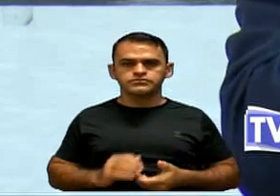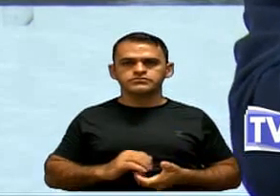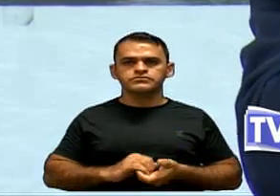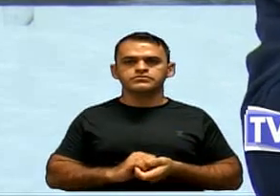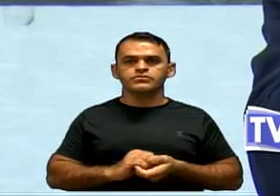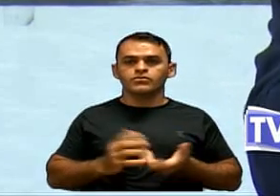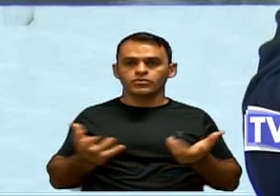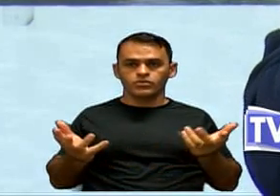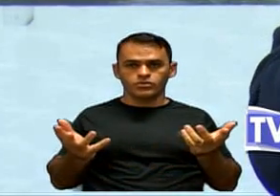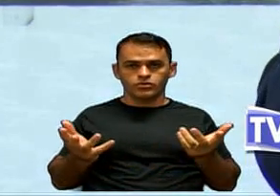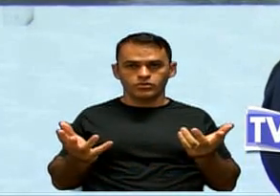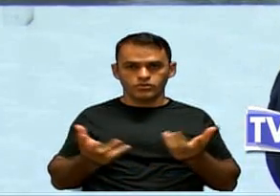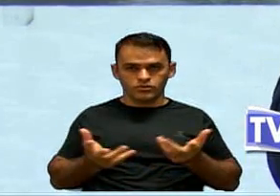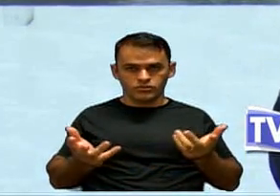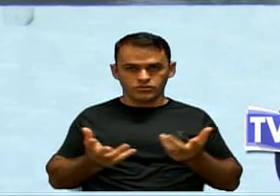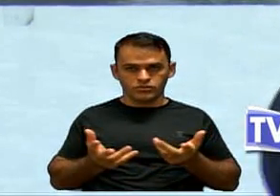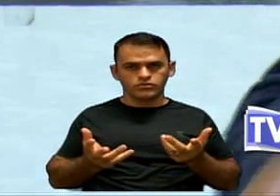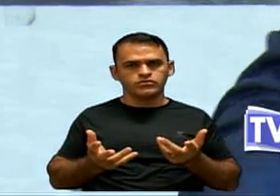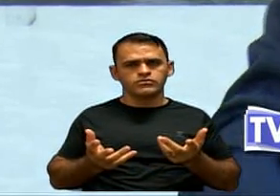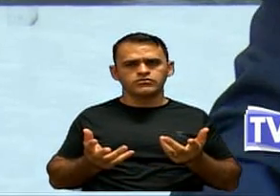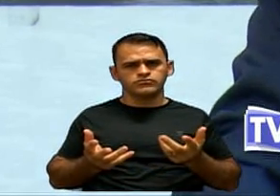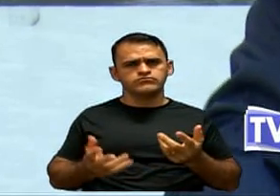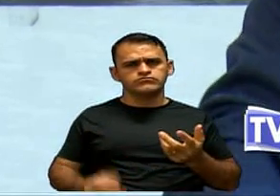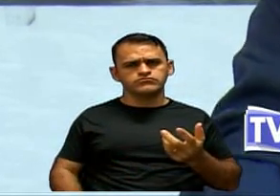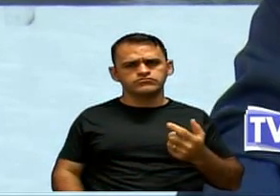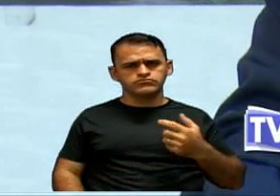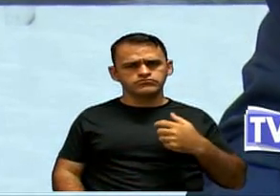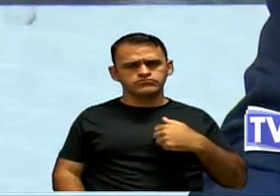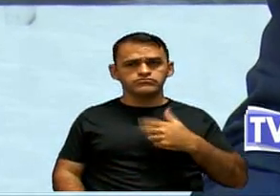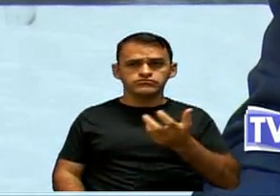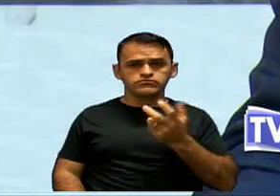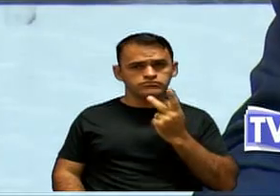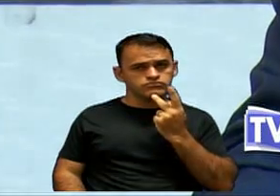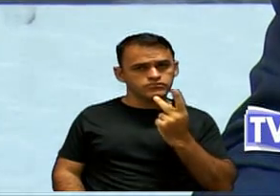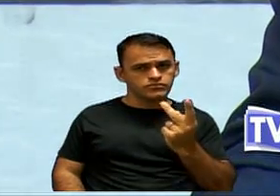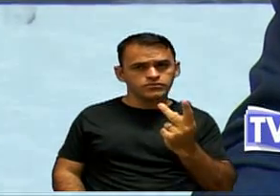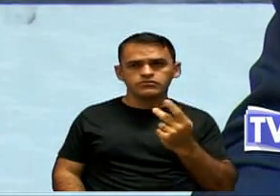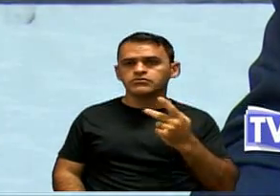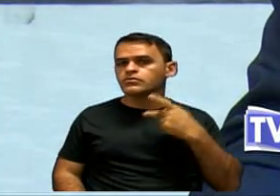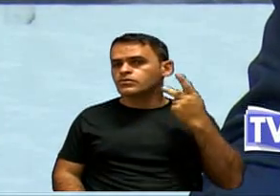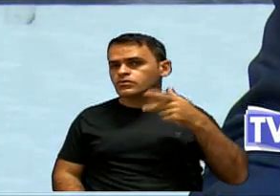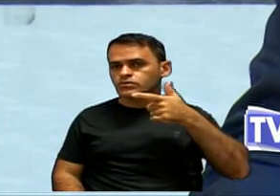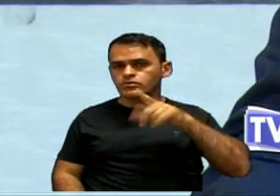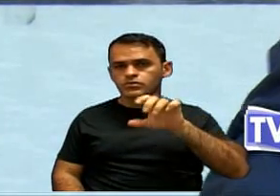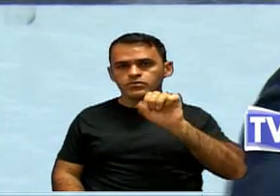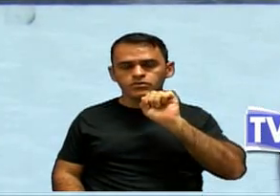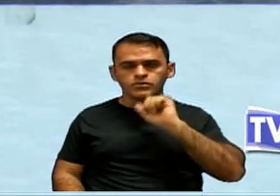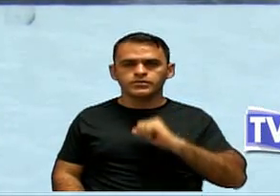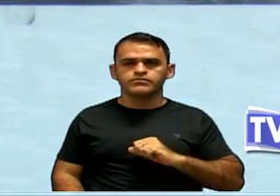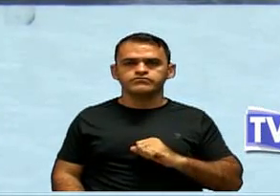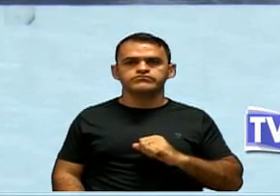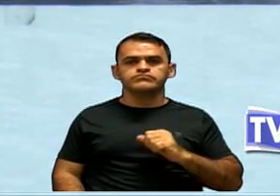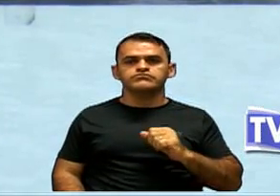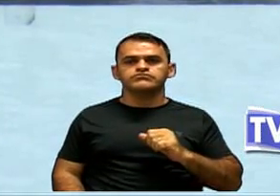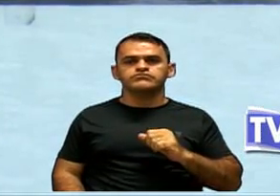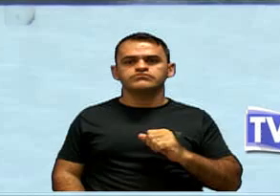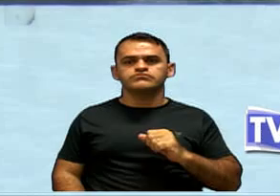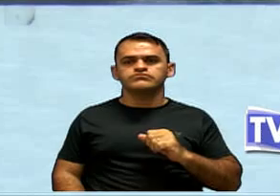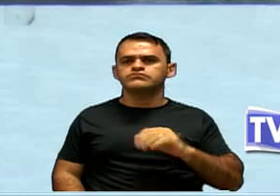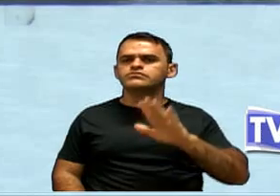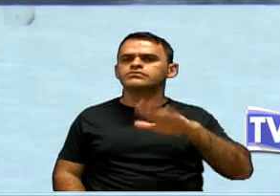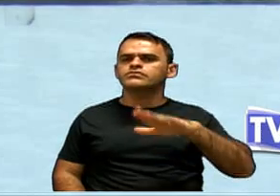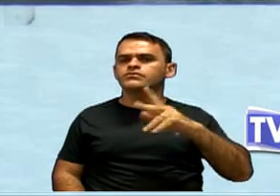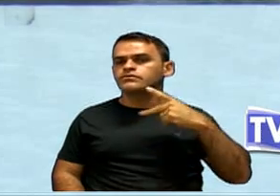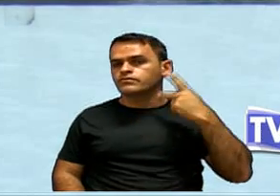hoje eu queria falar aqui, quero falar, vereador Luiz Santos. O aumento,